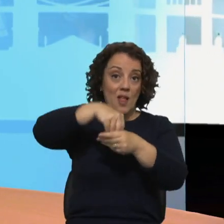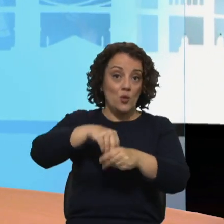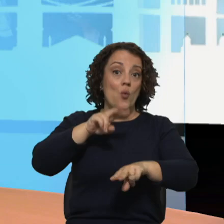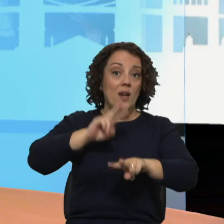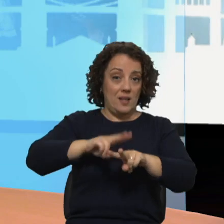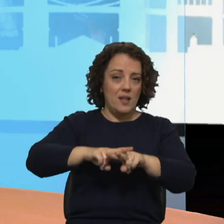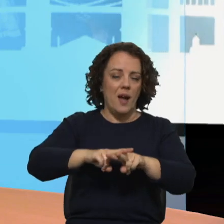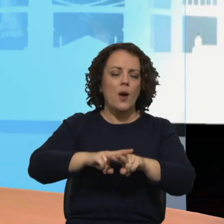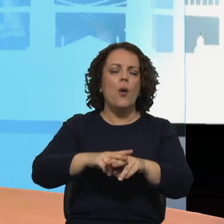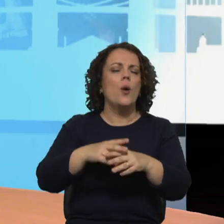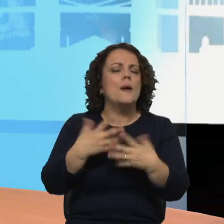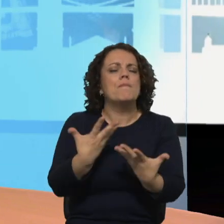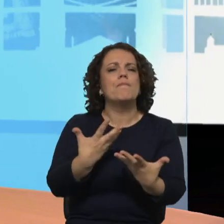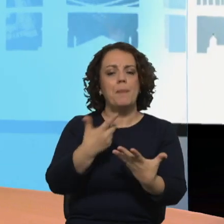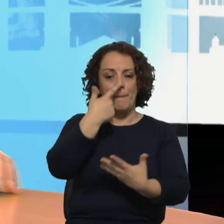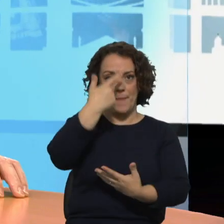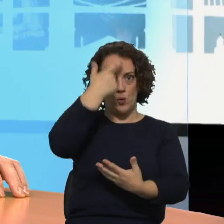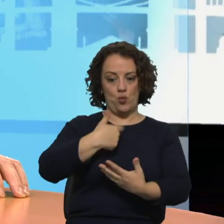este gesto para um recluso?